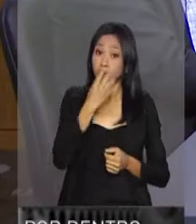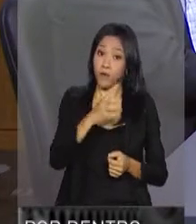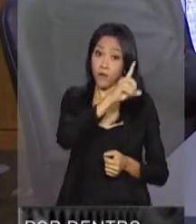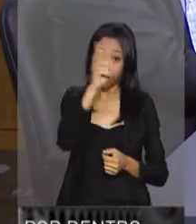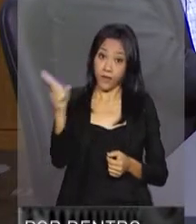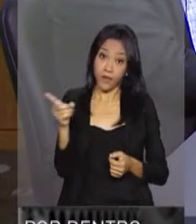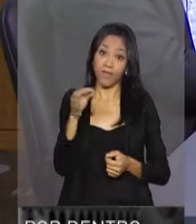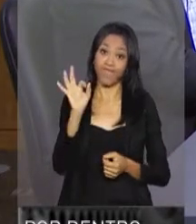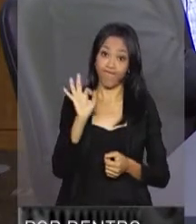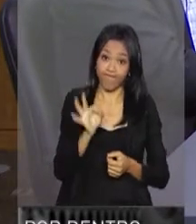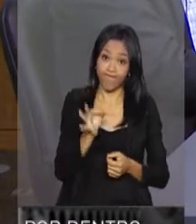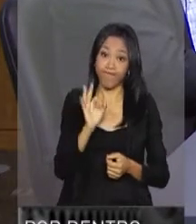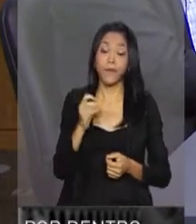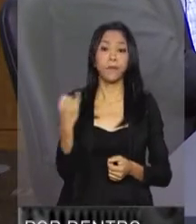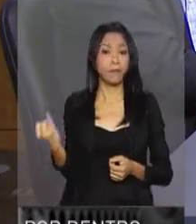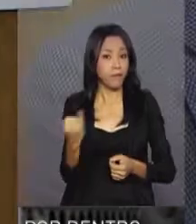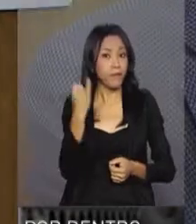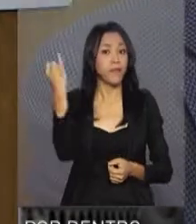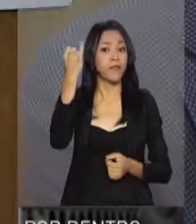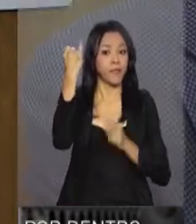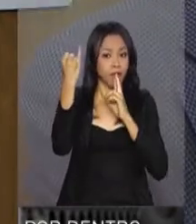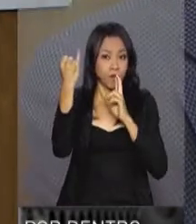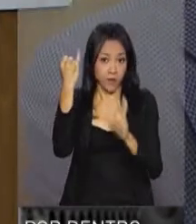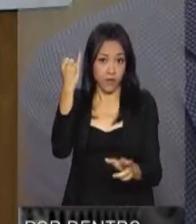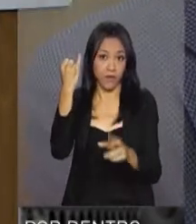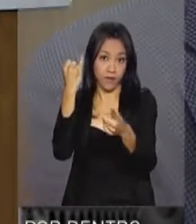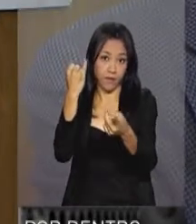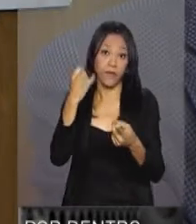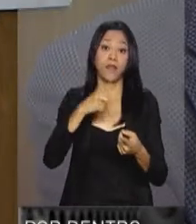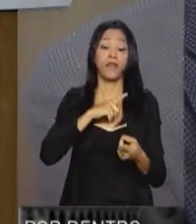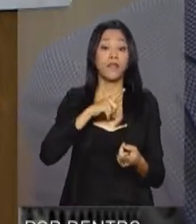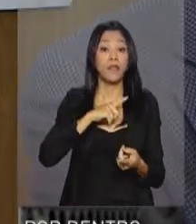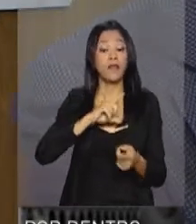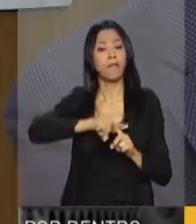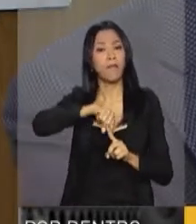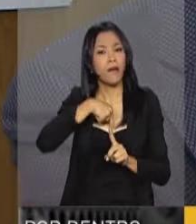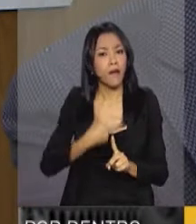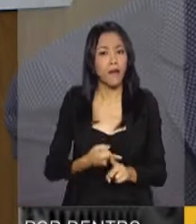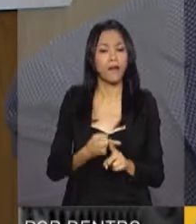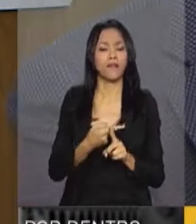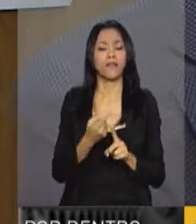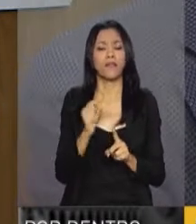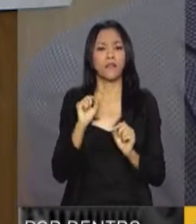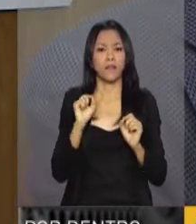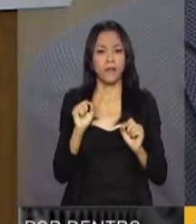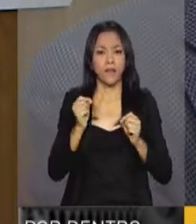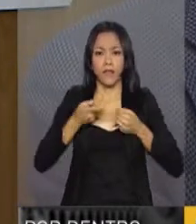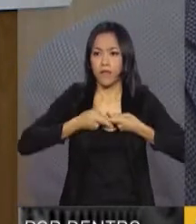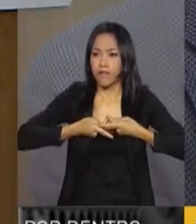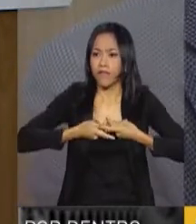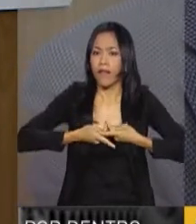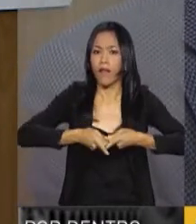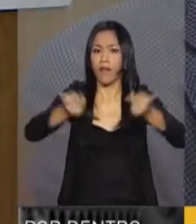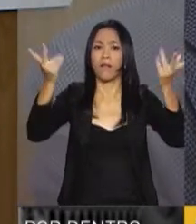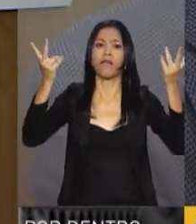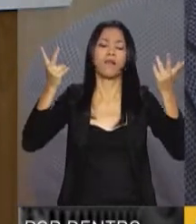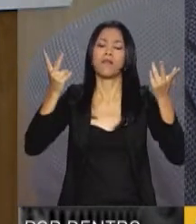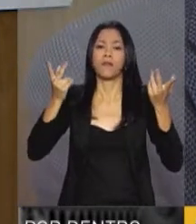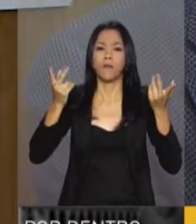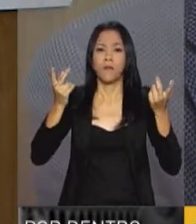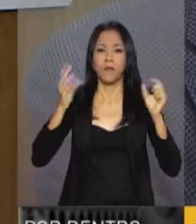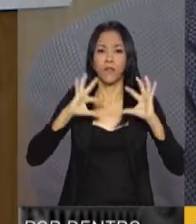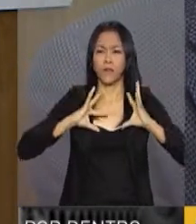é realmente muito importante que tenhamos cada vez mais levado ao conhecimento de todos os